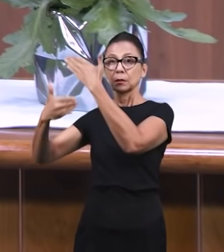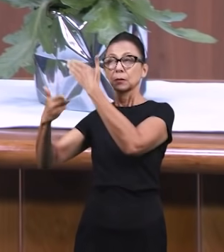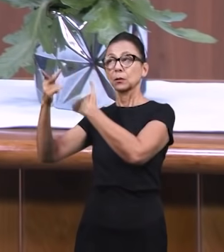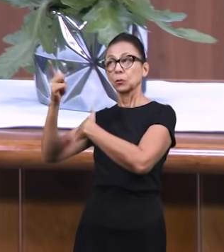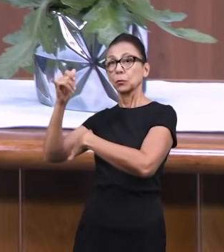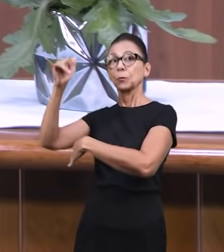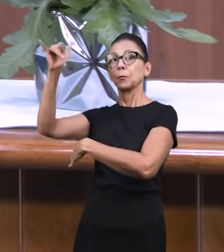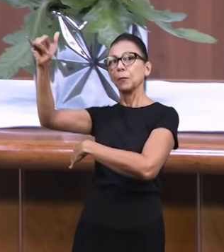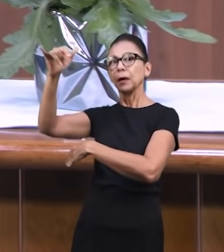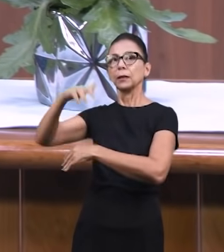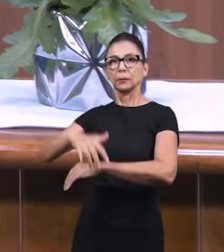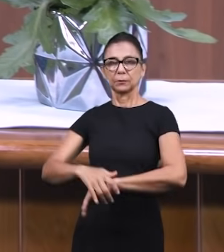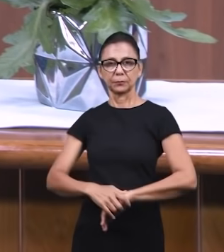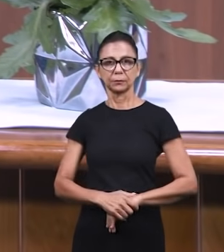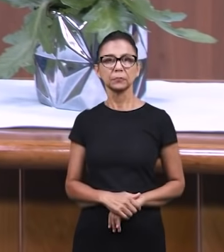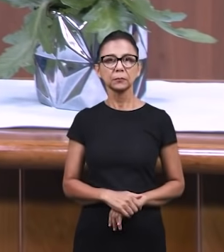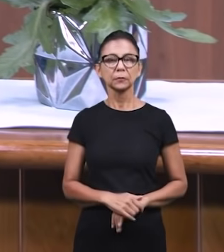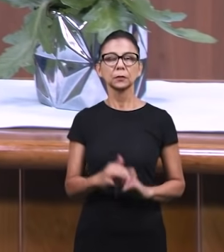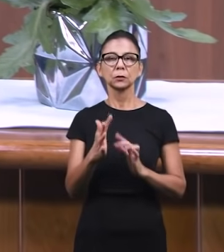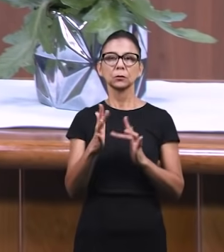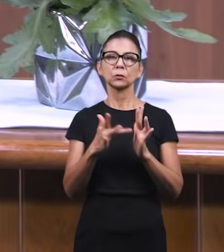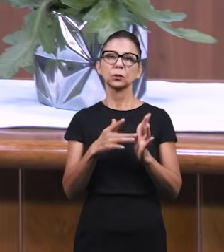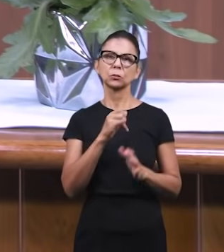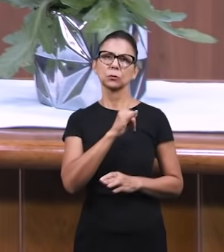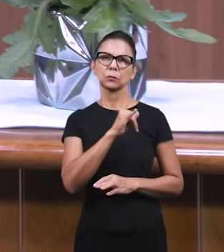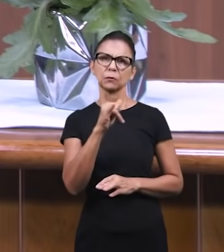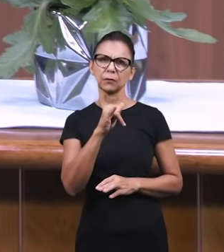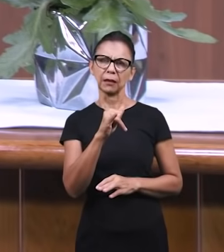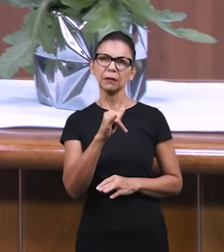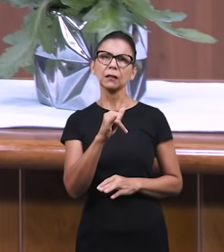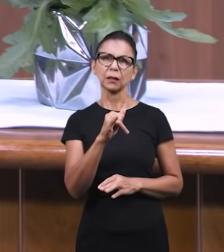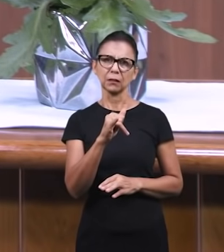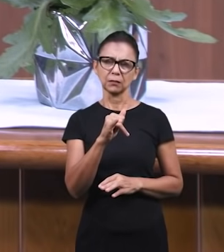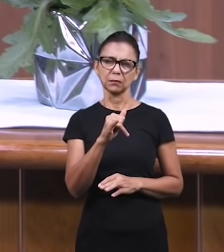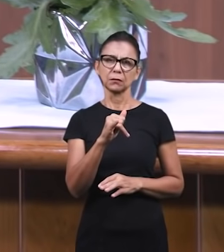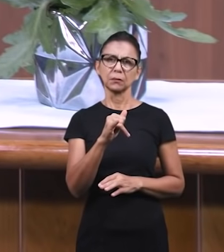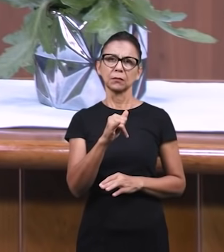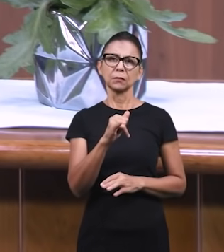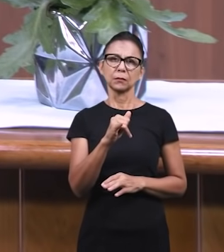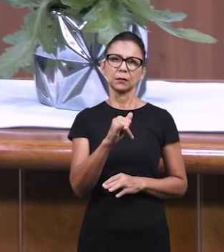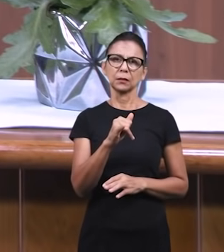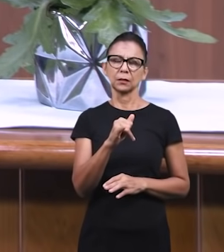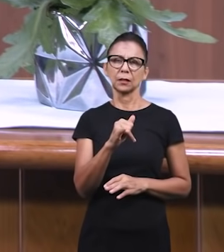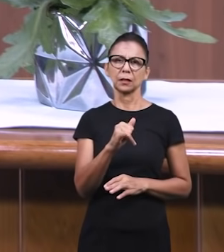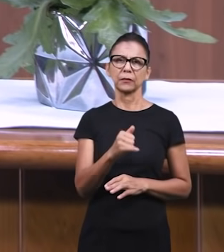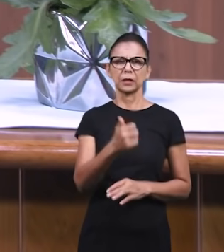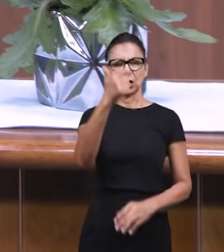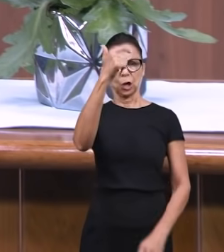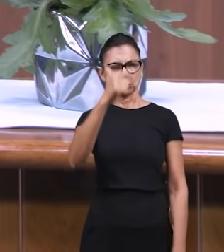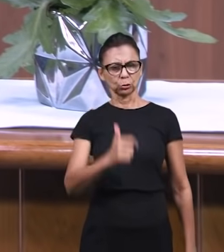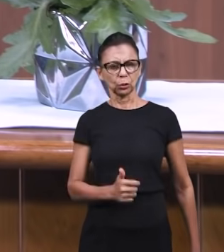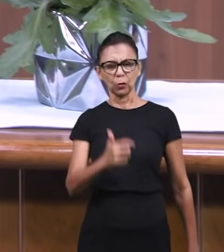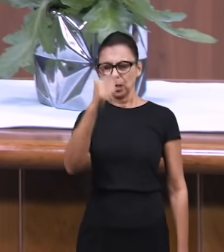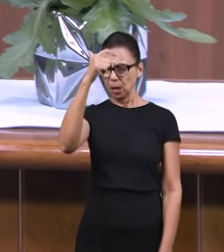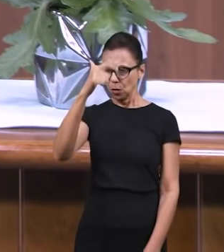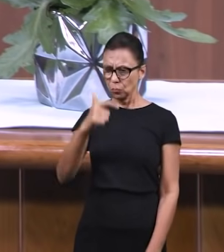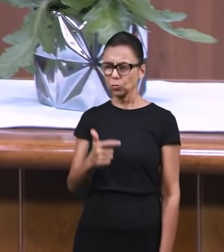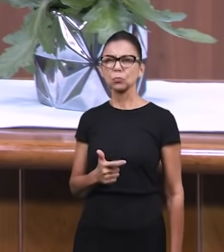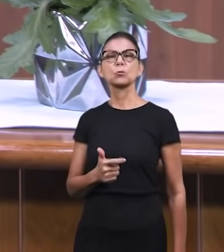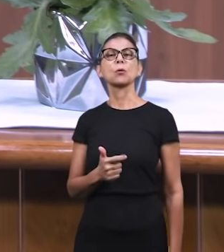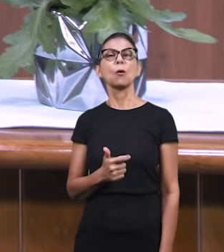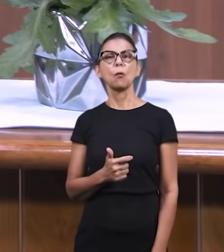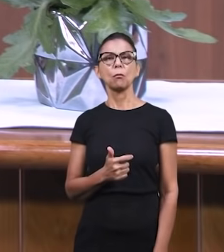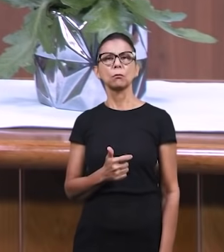ele profere esta palavra durante toda a sua mensagem. Jesus anuncia quem ele é, Jesus anuncia para que ele veio. Era isso que Jesus